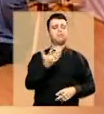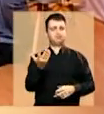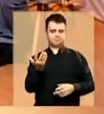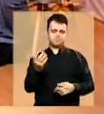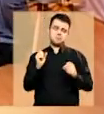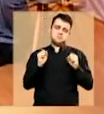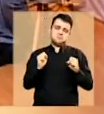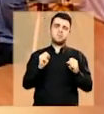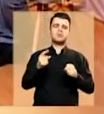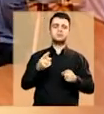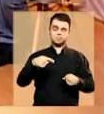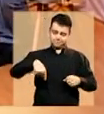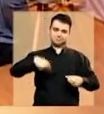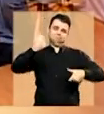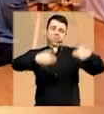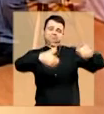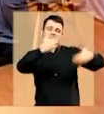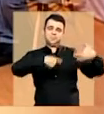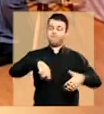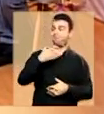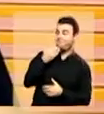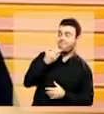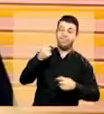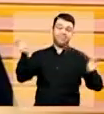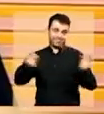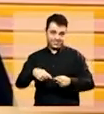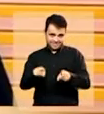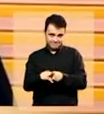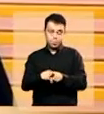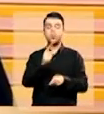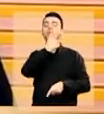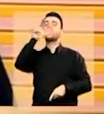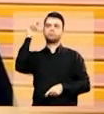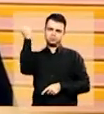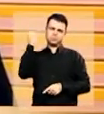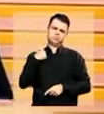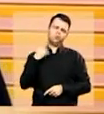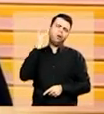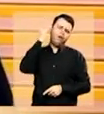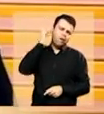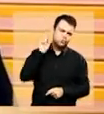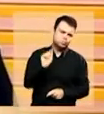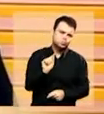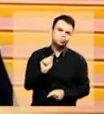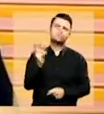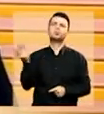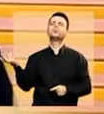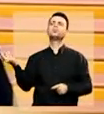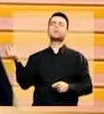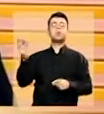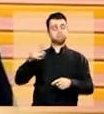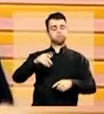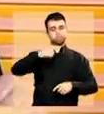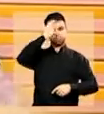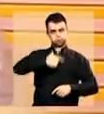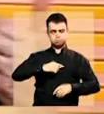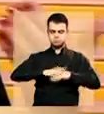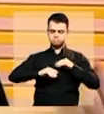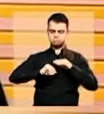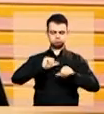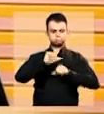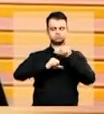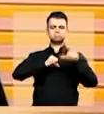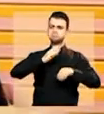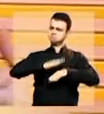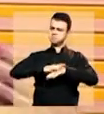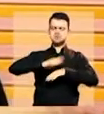possa entender um pouquinho também. E uma coisa que eu acho muito importante também é a capacidade de liderança, né? A partir do momento que